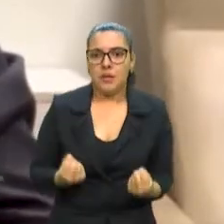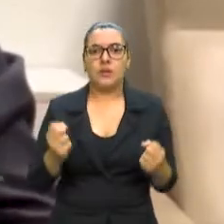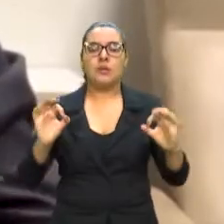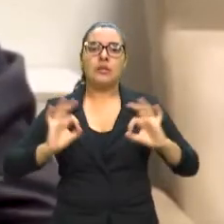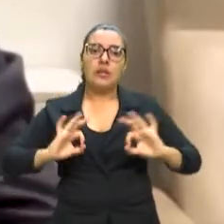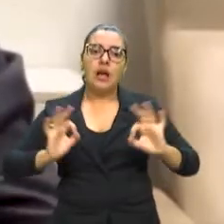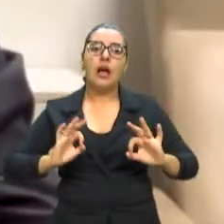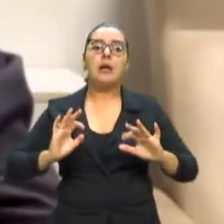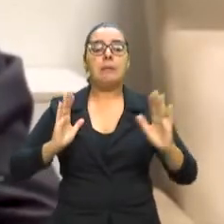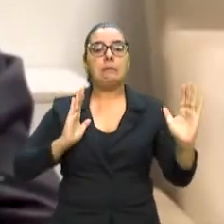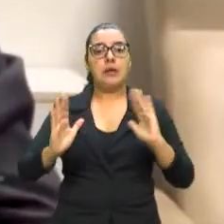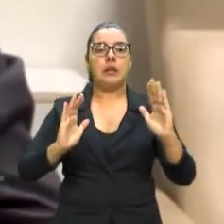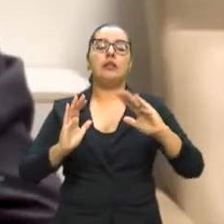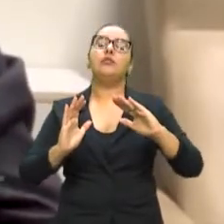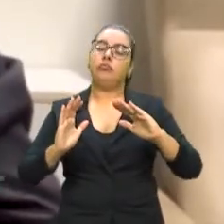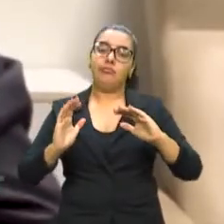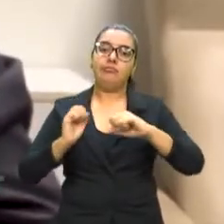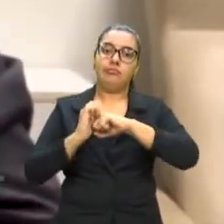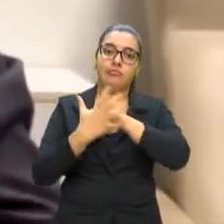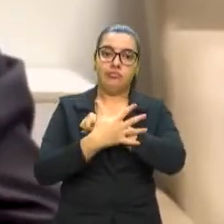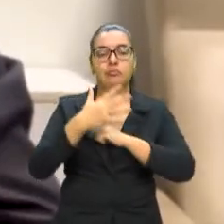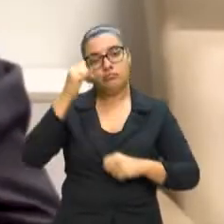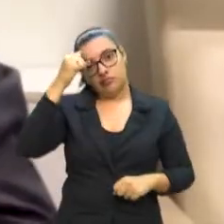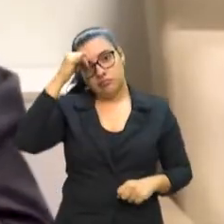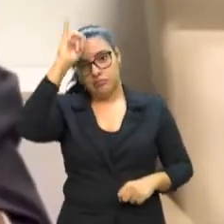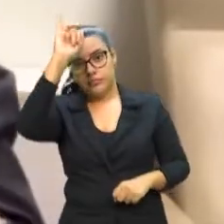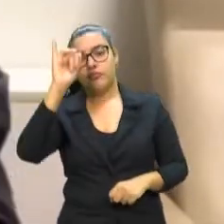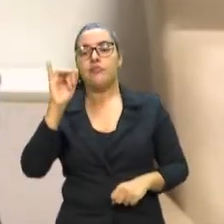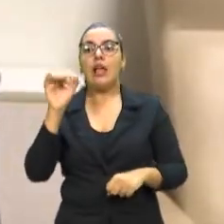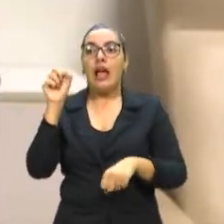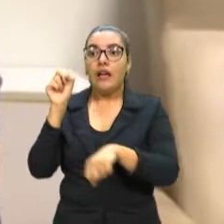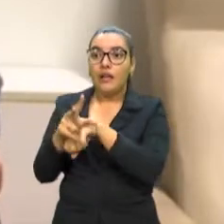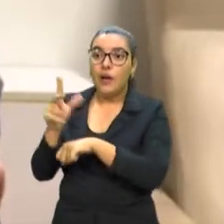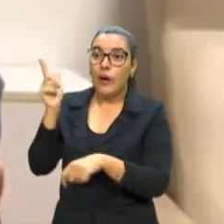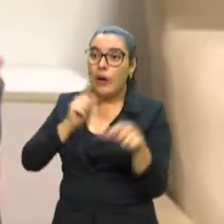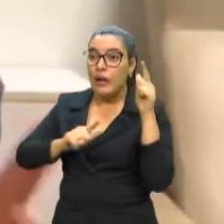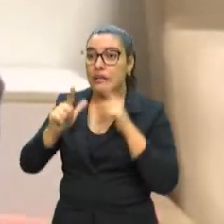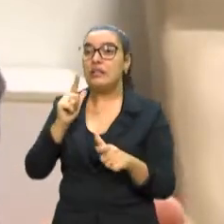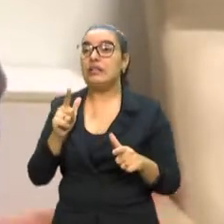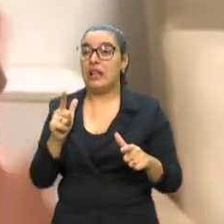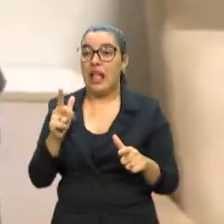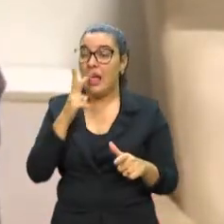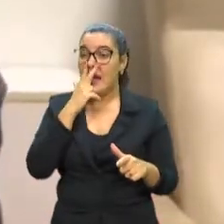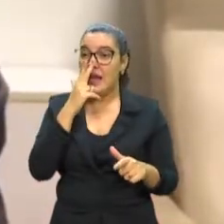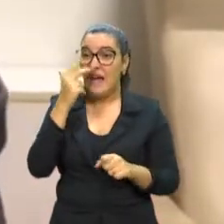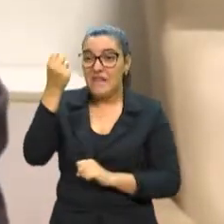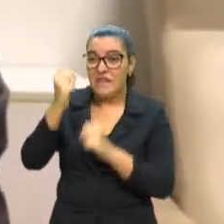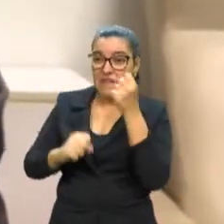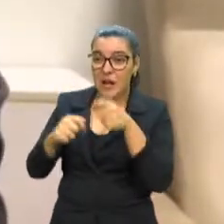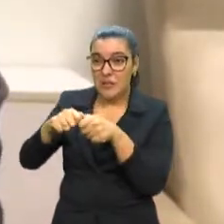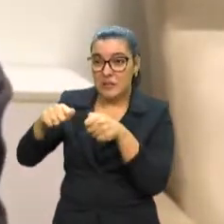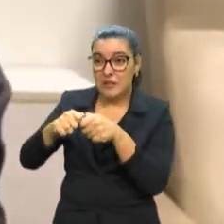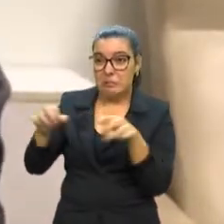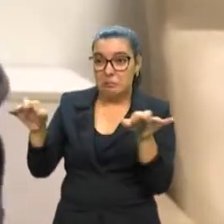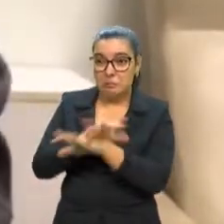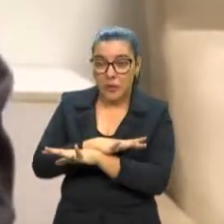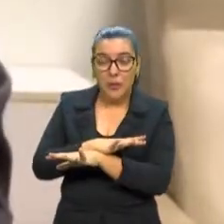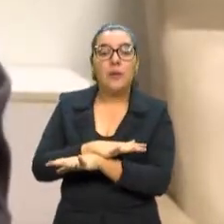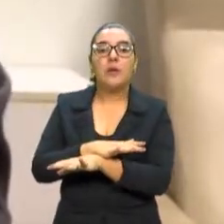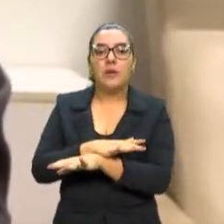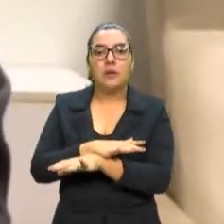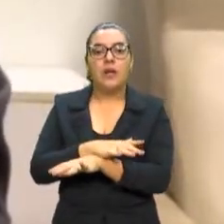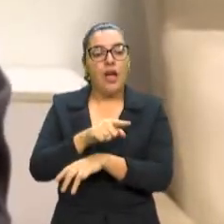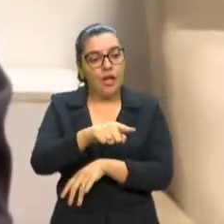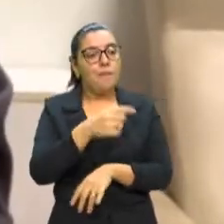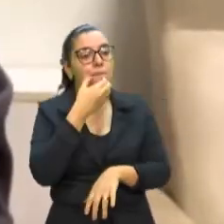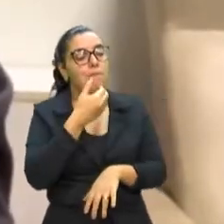é justamente evitar o acesso fácil a alimentos muito industrializados, ao passo que eu tenho um acesso mais fácil a